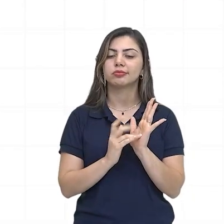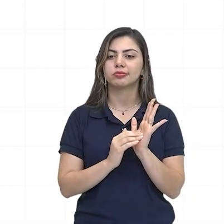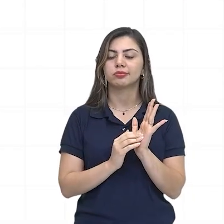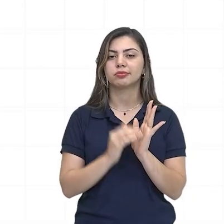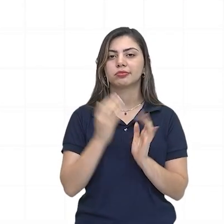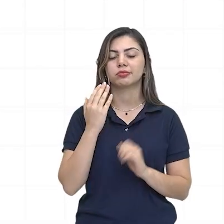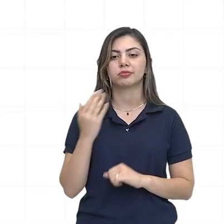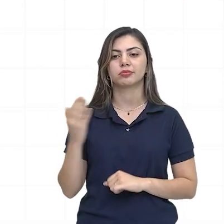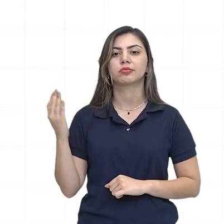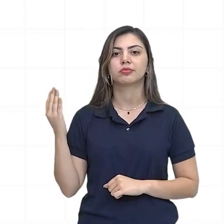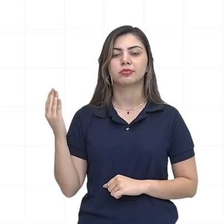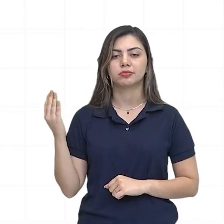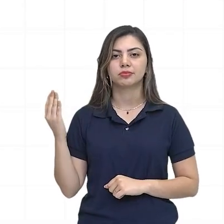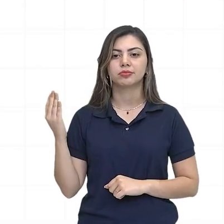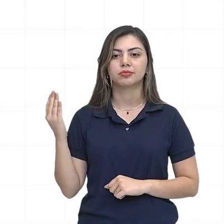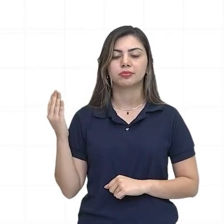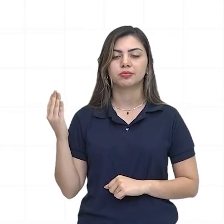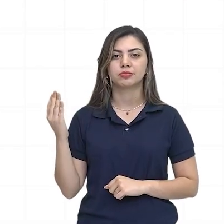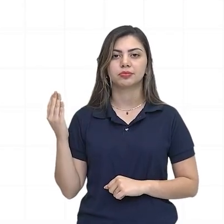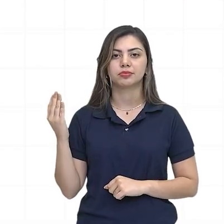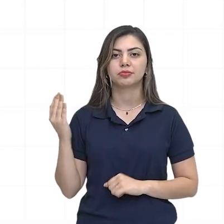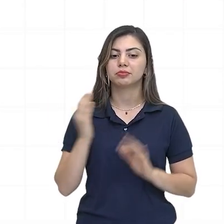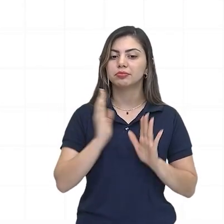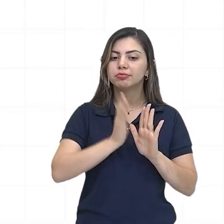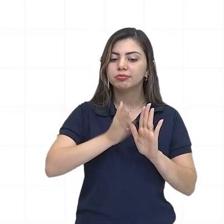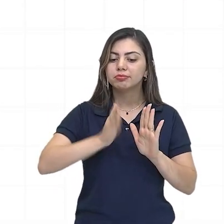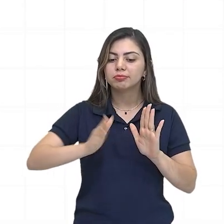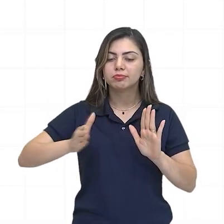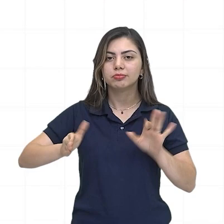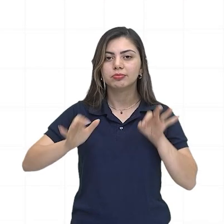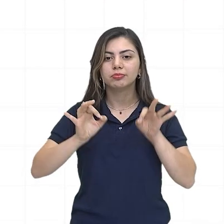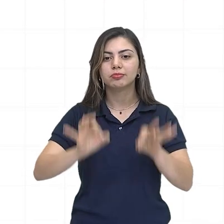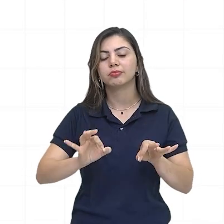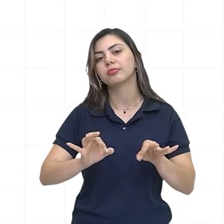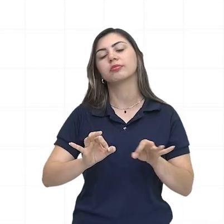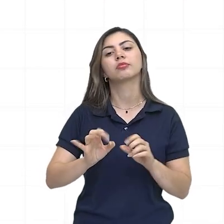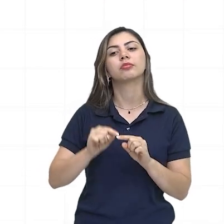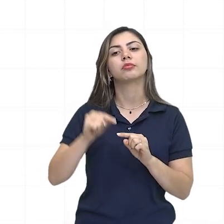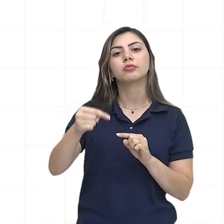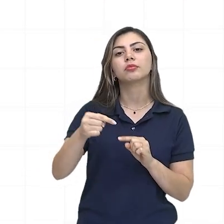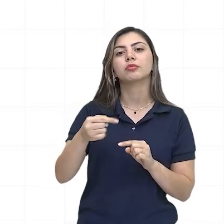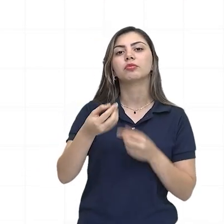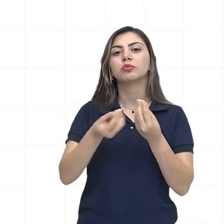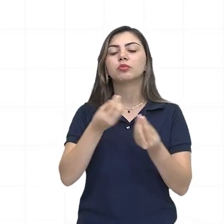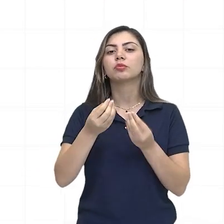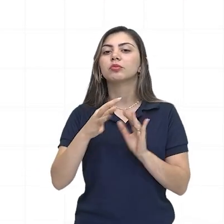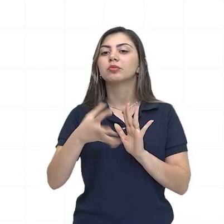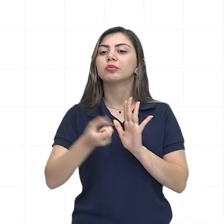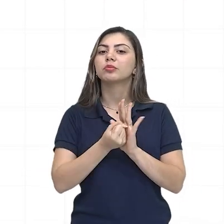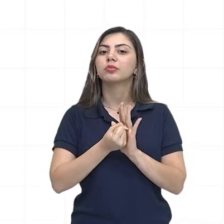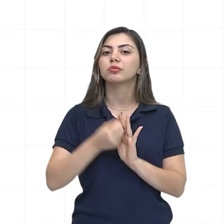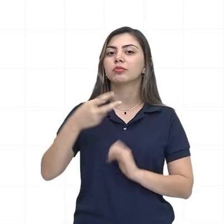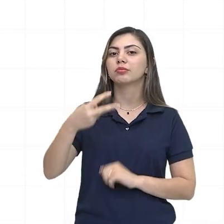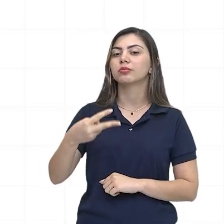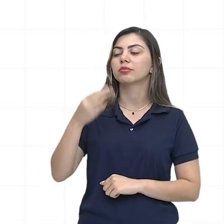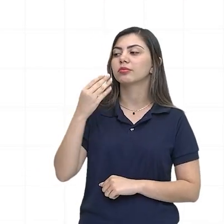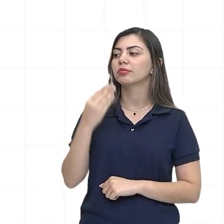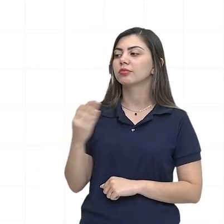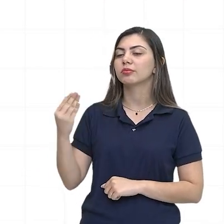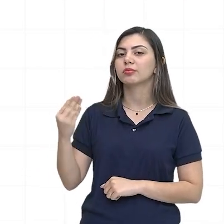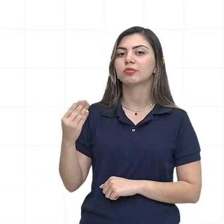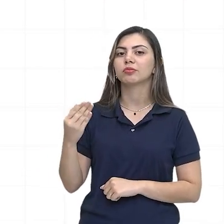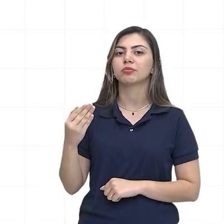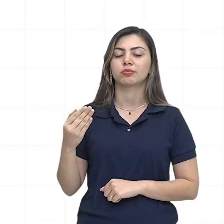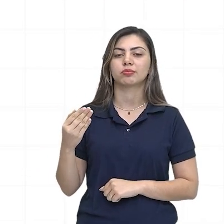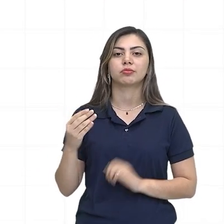5, a vírgula e o 3, e depois digita aqui, ó, o sinal de igualdade, que a